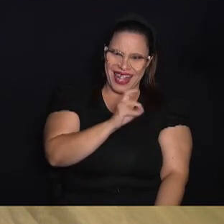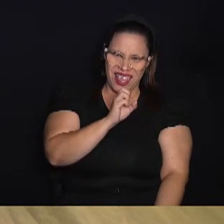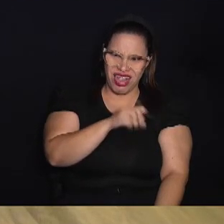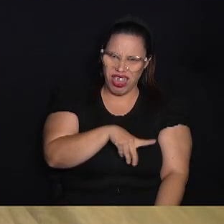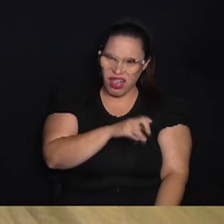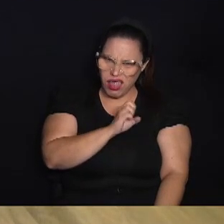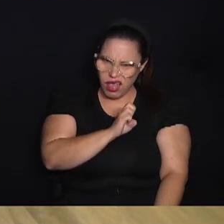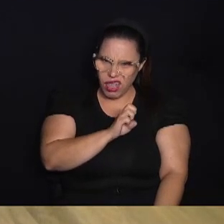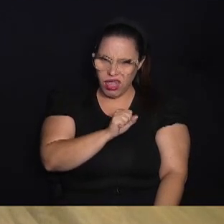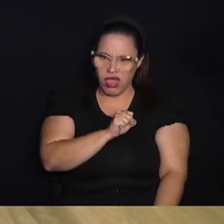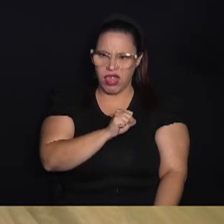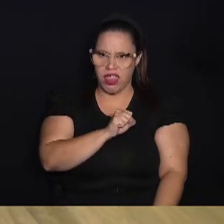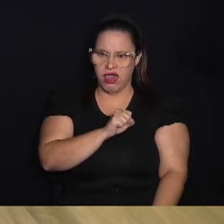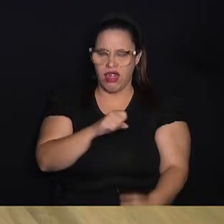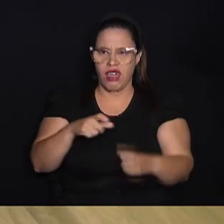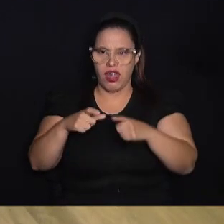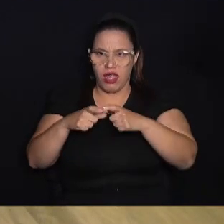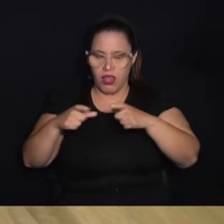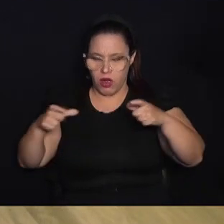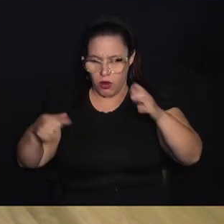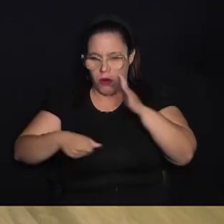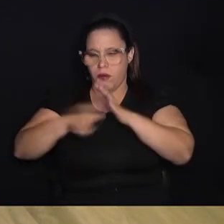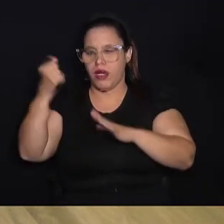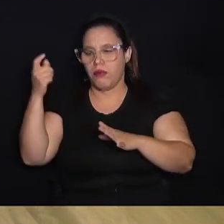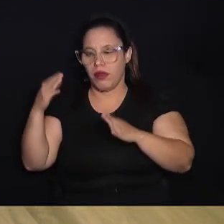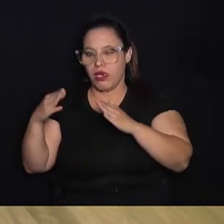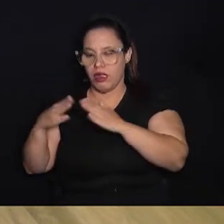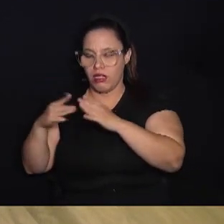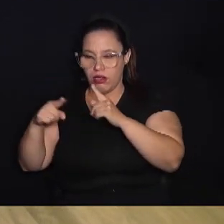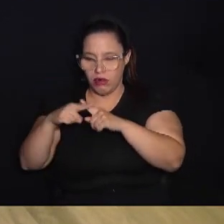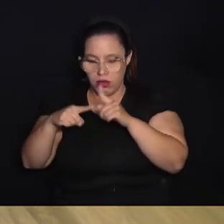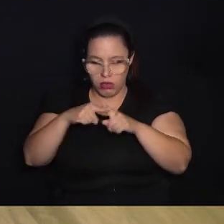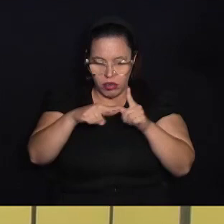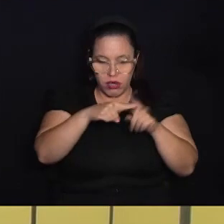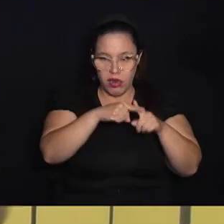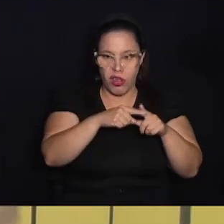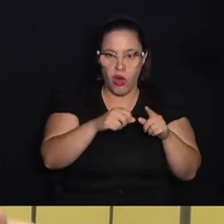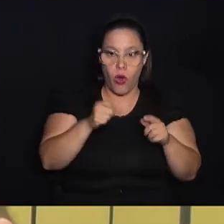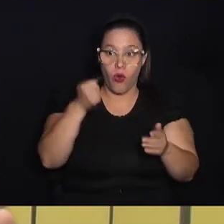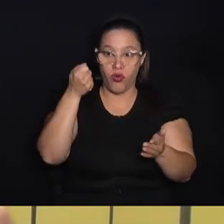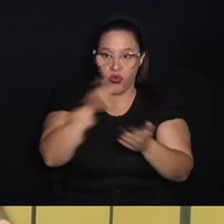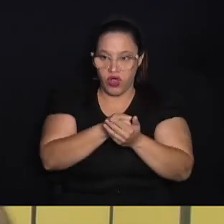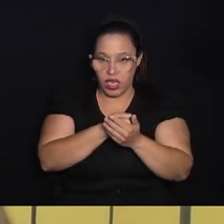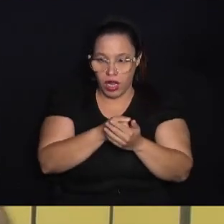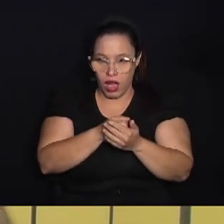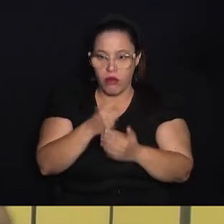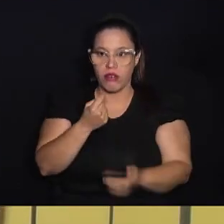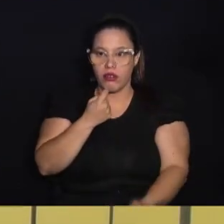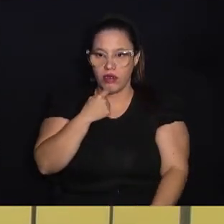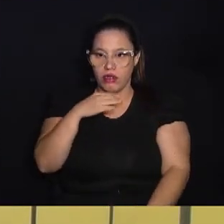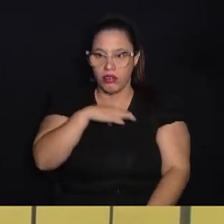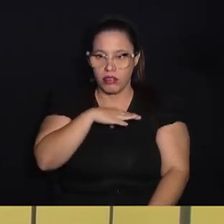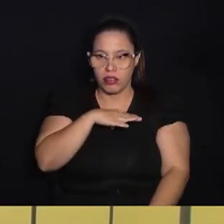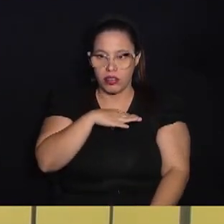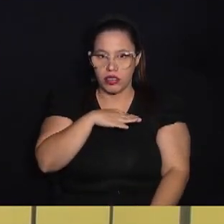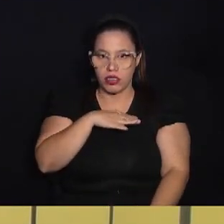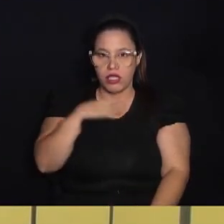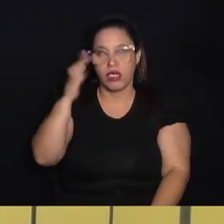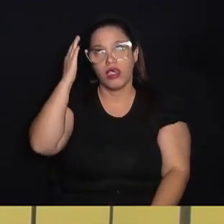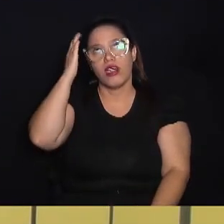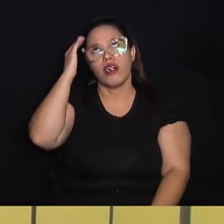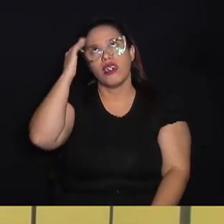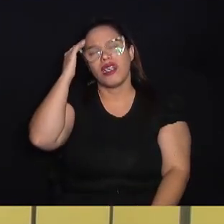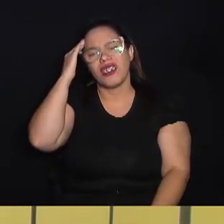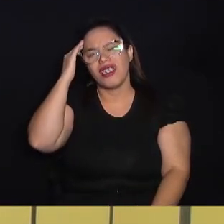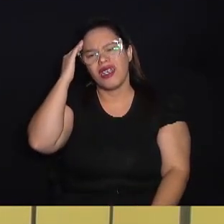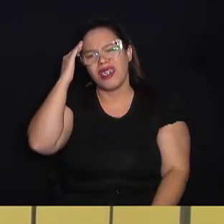Era exatamente essa região do primeiro cemitério de Campinas primeiro cemitério oficial né para entender cemitério no Brasil